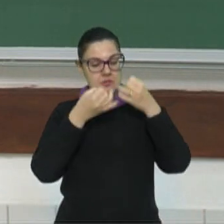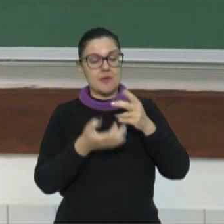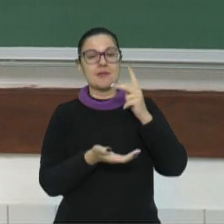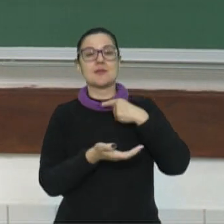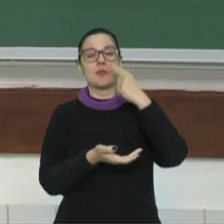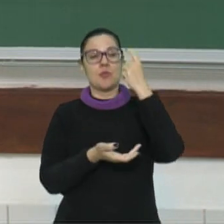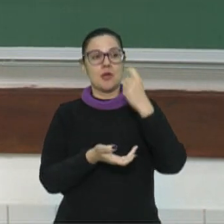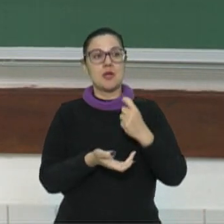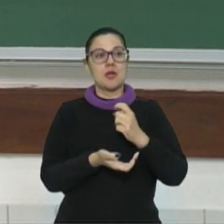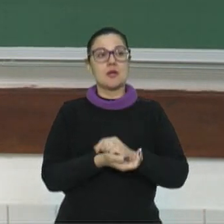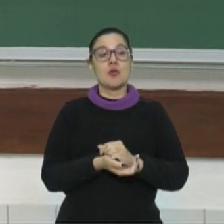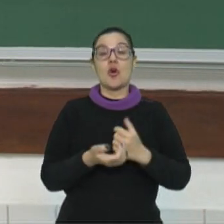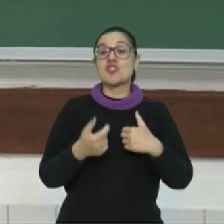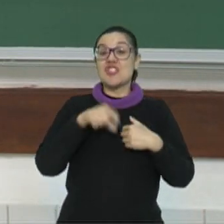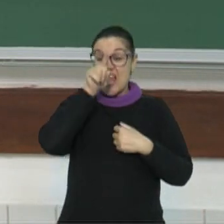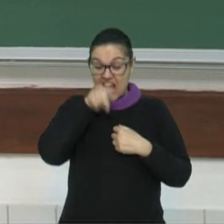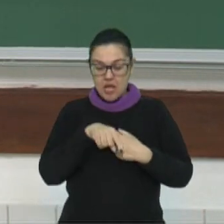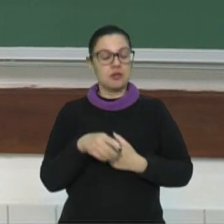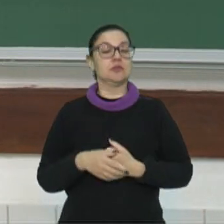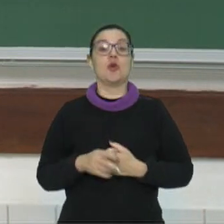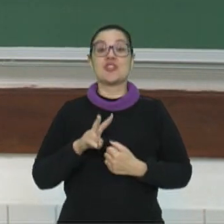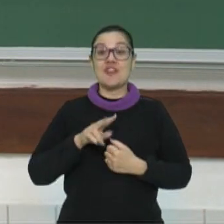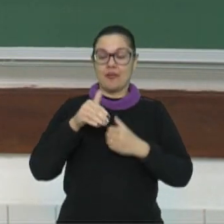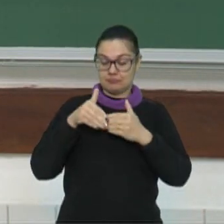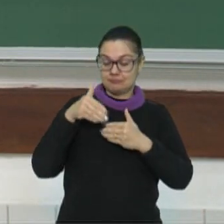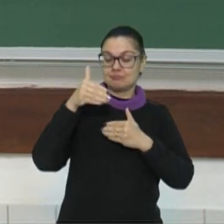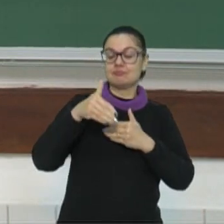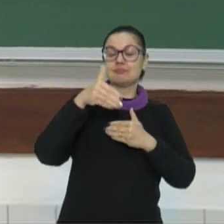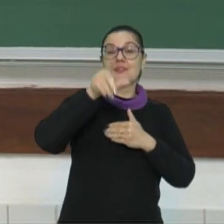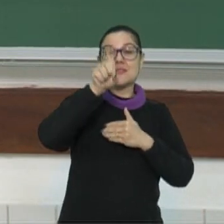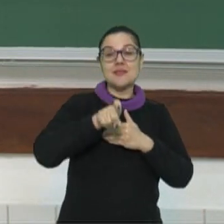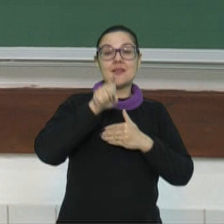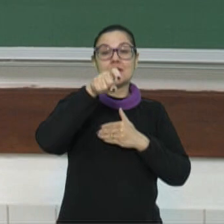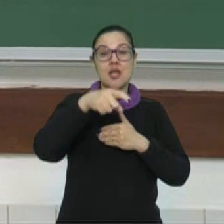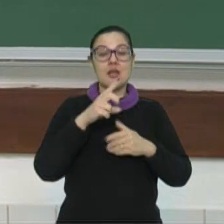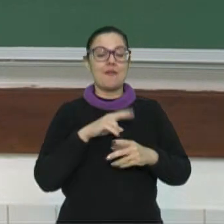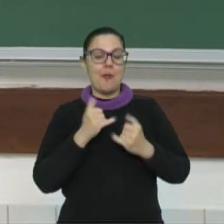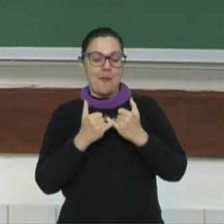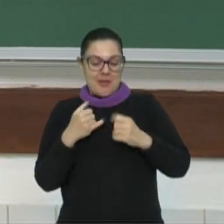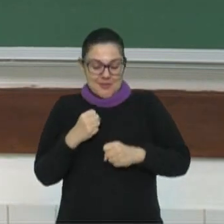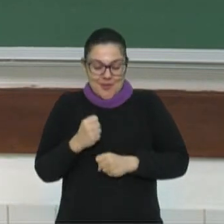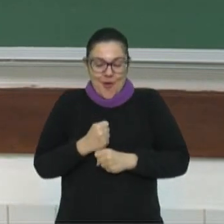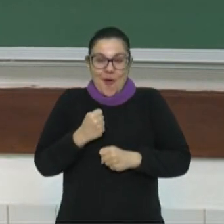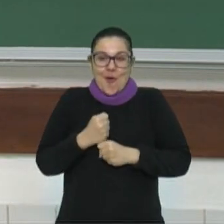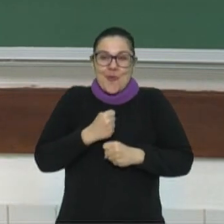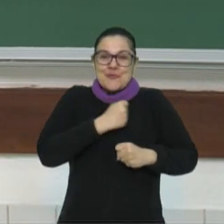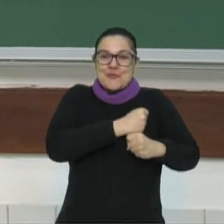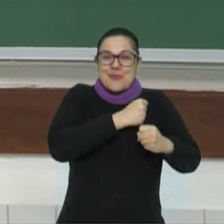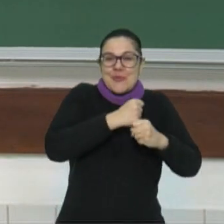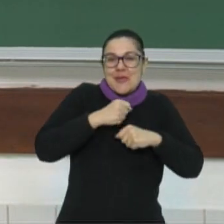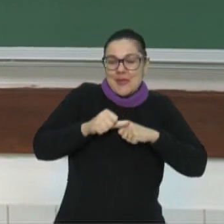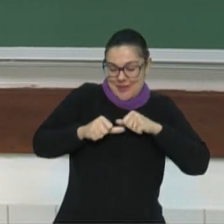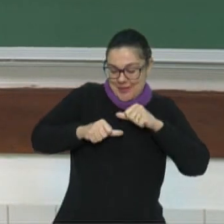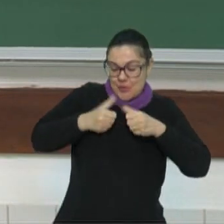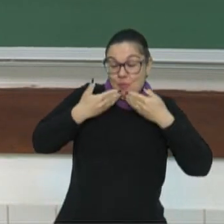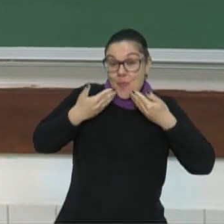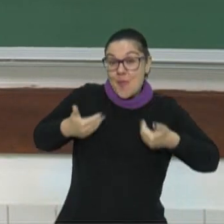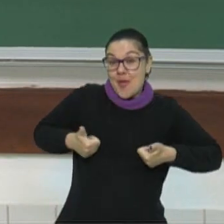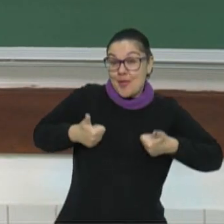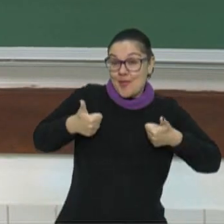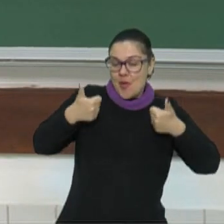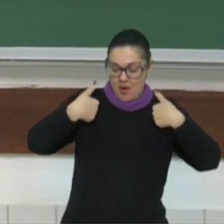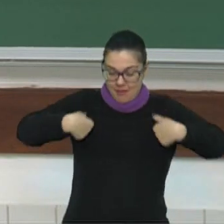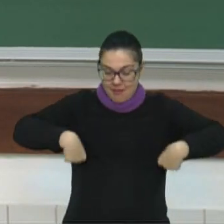no gerúndio, né? Nós não somos, nós estamos sendo. Então a gente vai se construindo, vai se melhorando e que bom que a gente